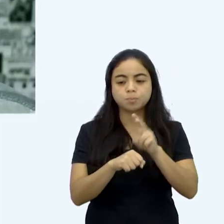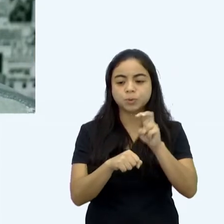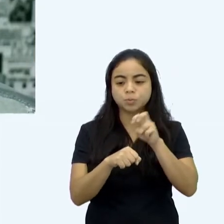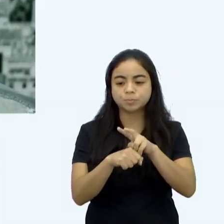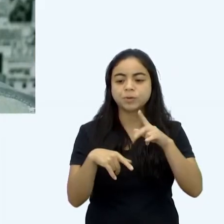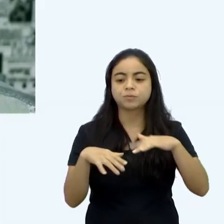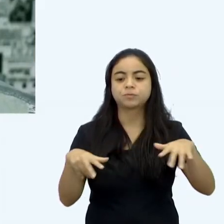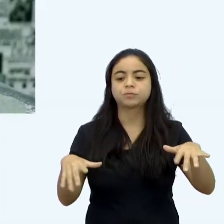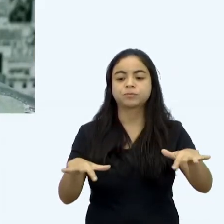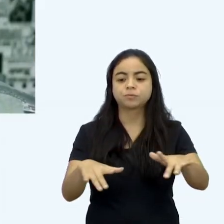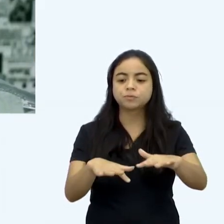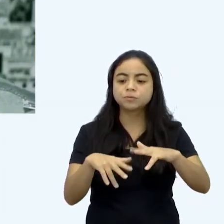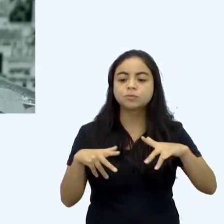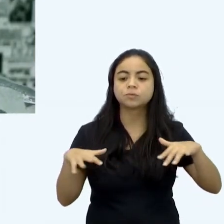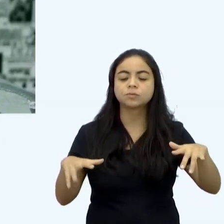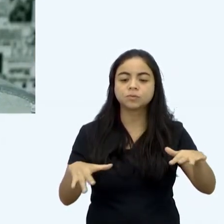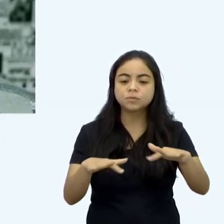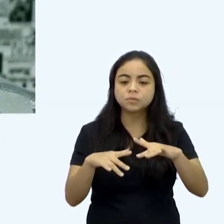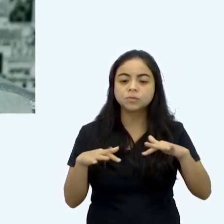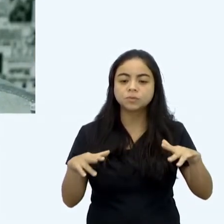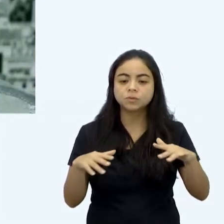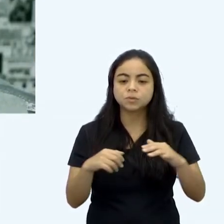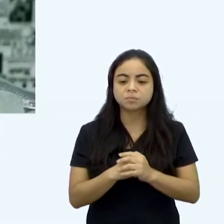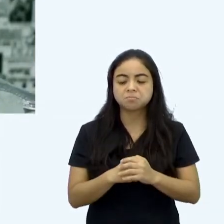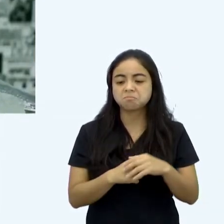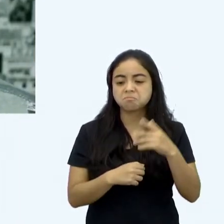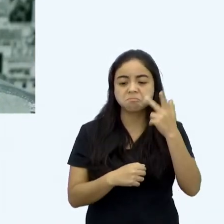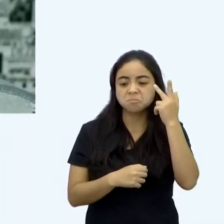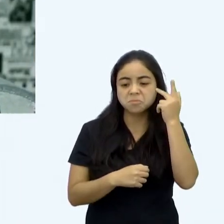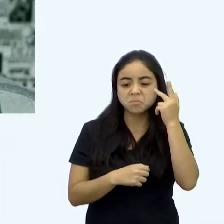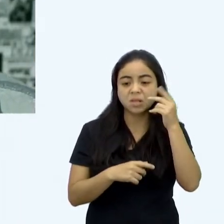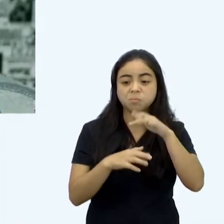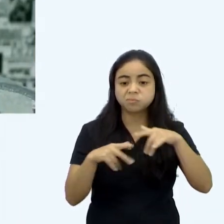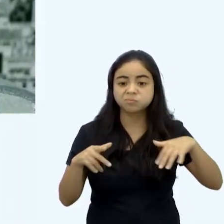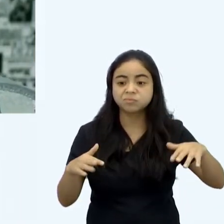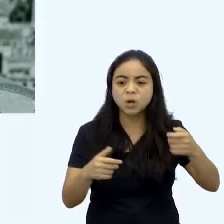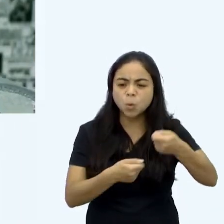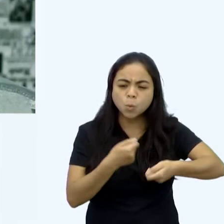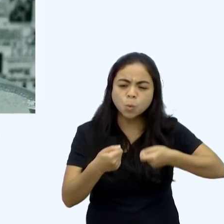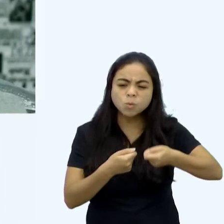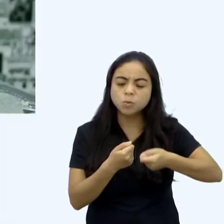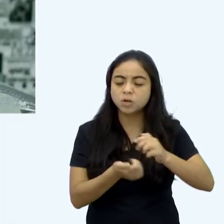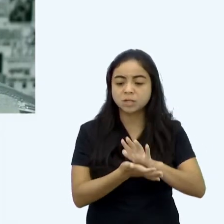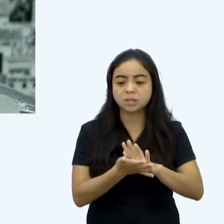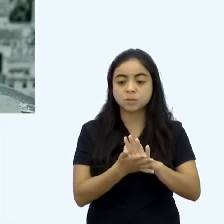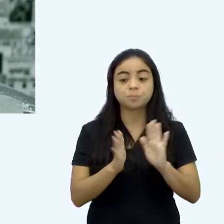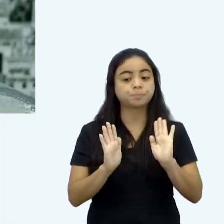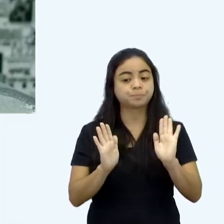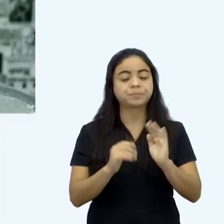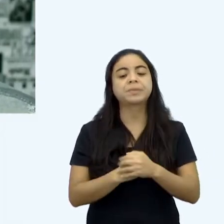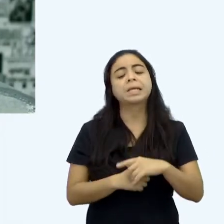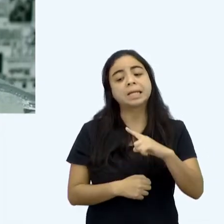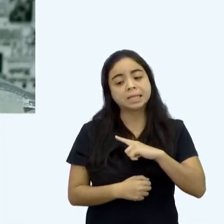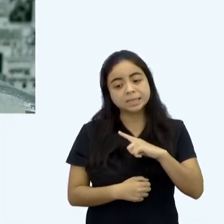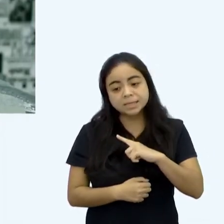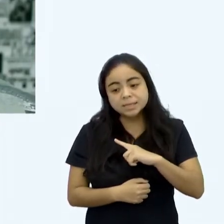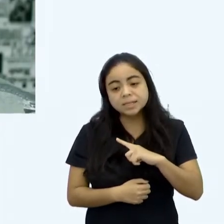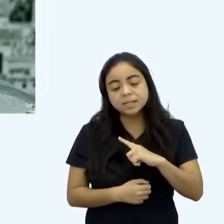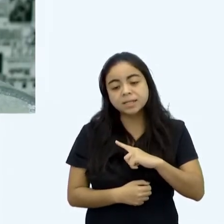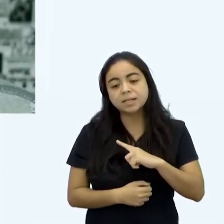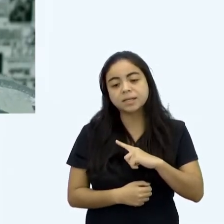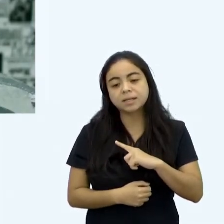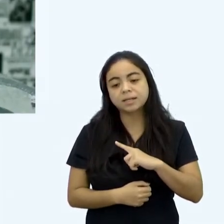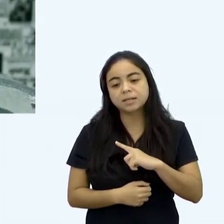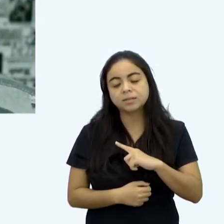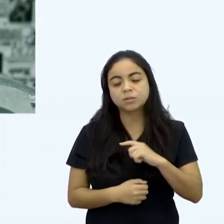ela só ganha as massas de forma empírica, sem um controle. Existe, obviamente, esse fator, o fator